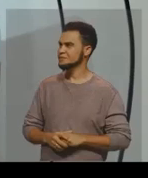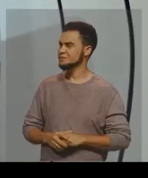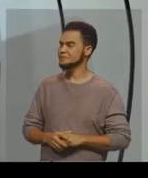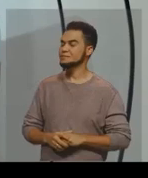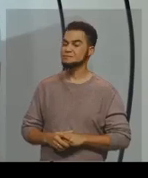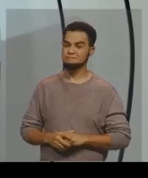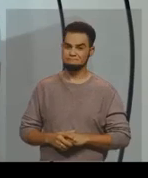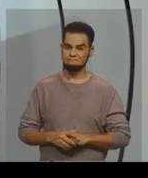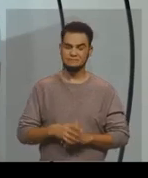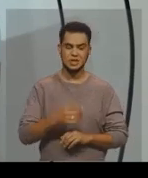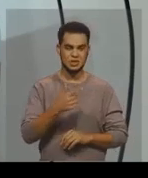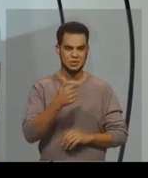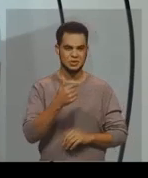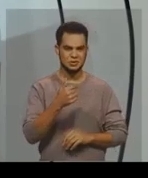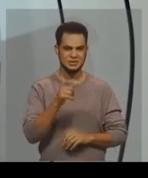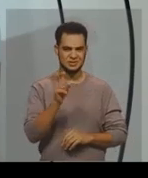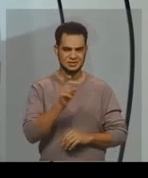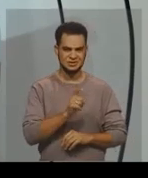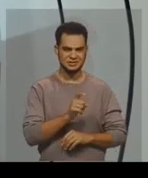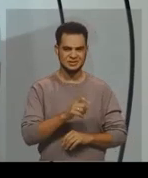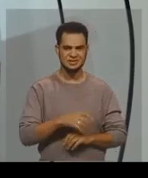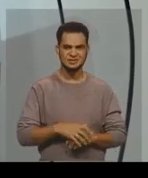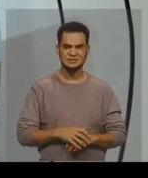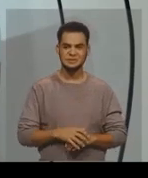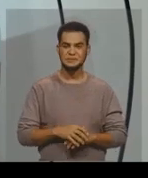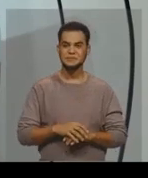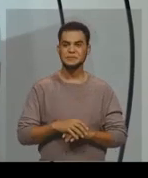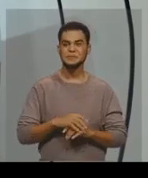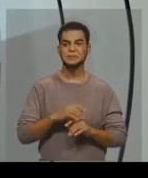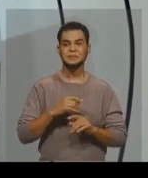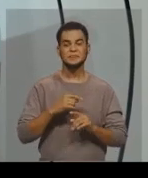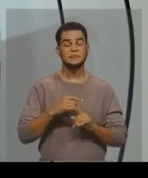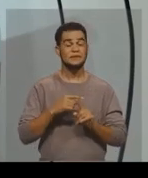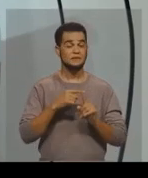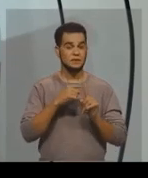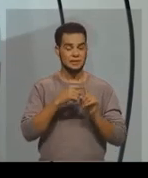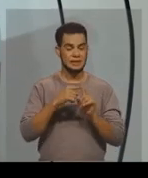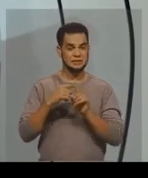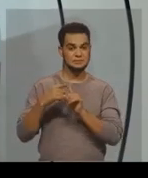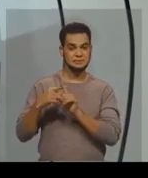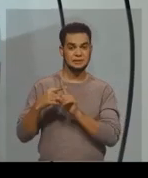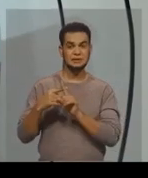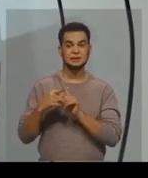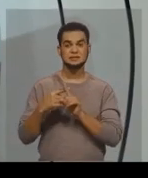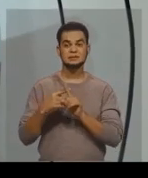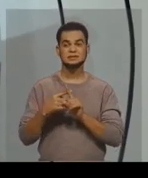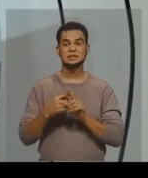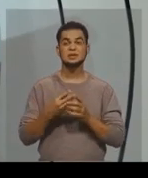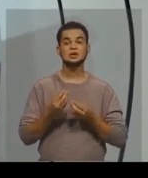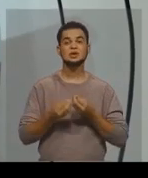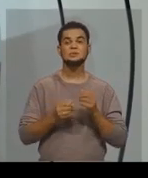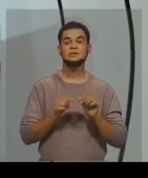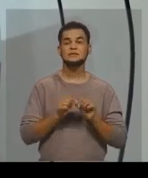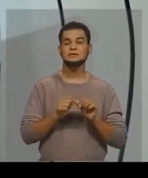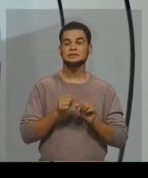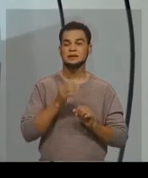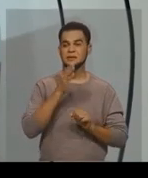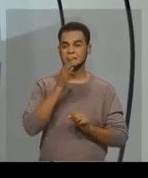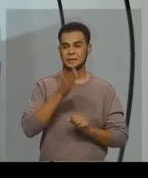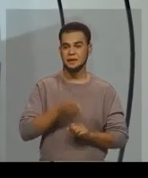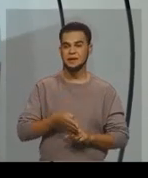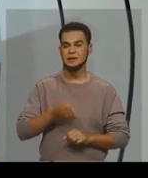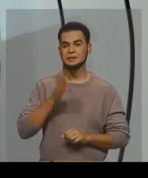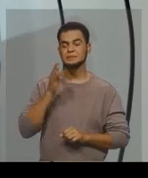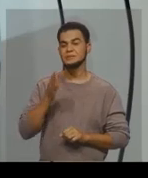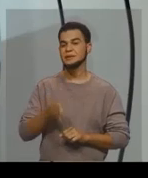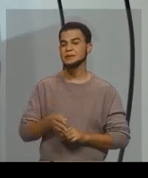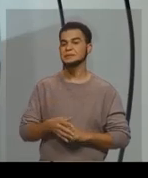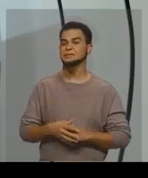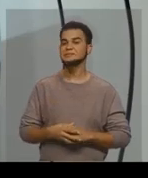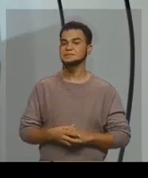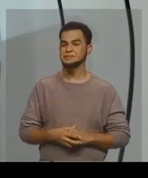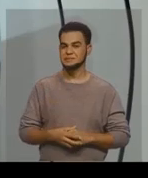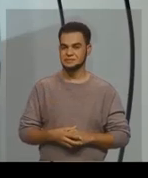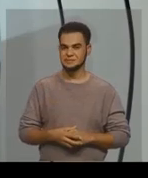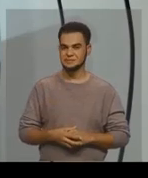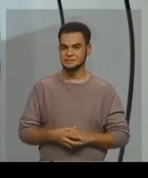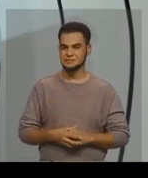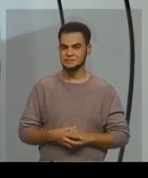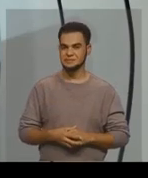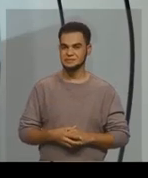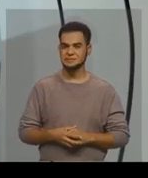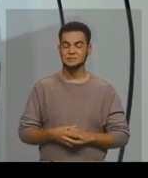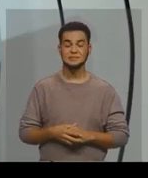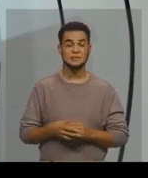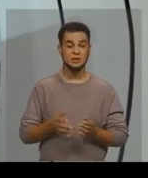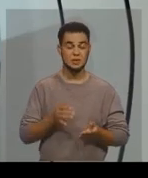12x. Mais. Vou fazer a fatoração disso aqui, não é? Quando você for fazer a fatoração, um